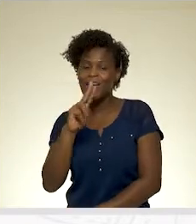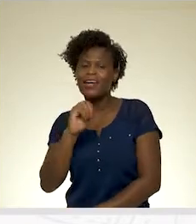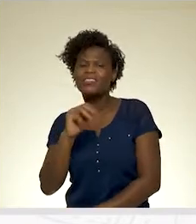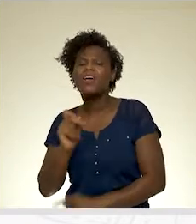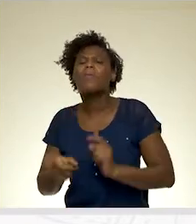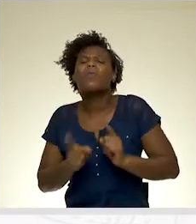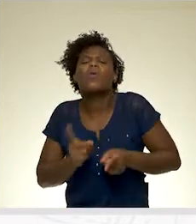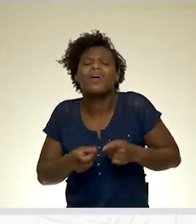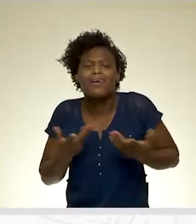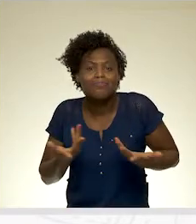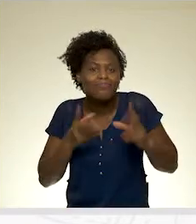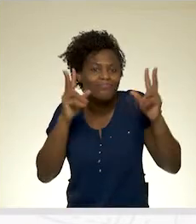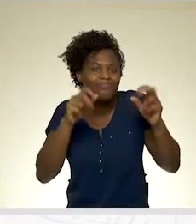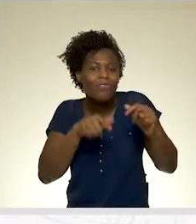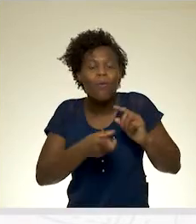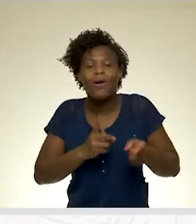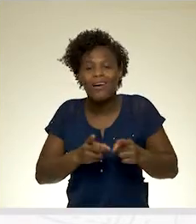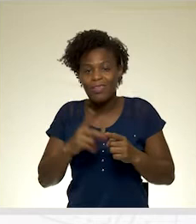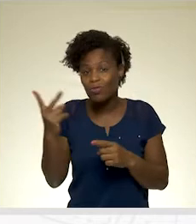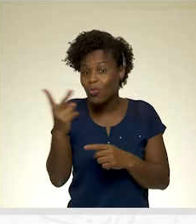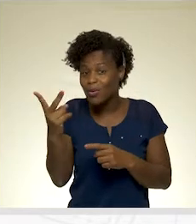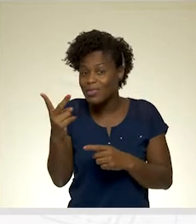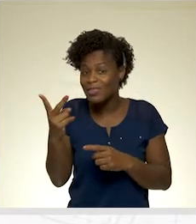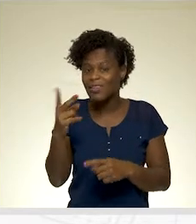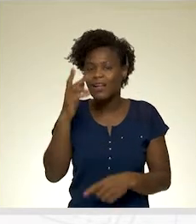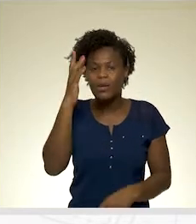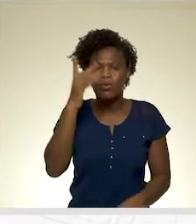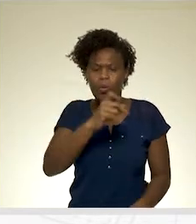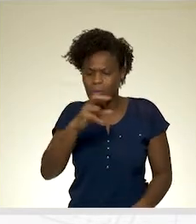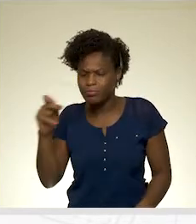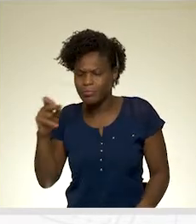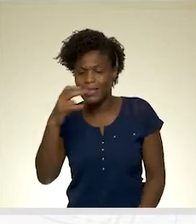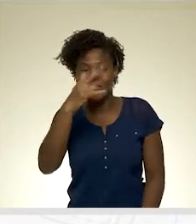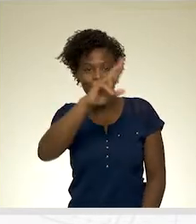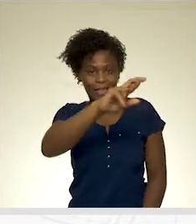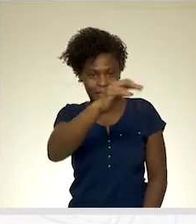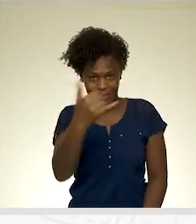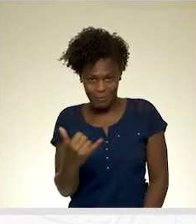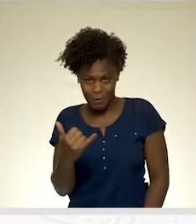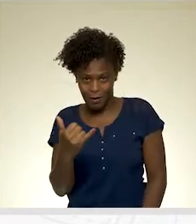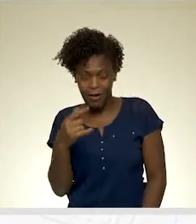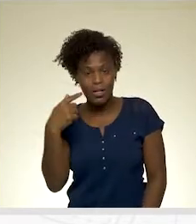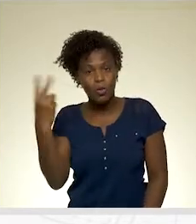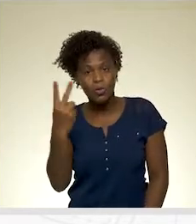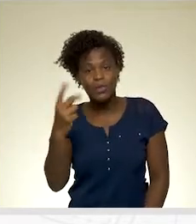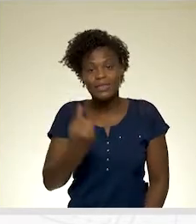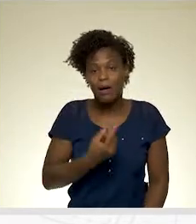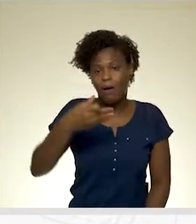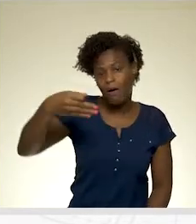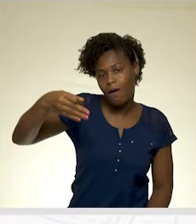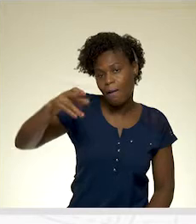Proporcionalidade inversa. Duas variáveis, x e y, são inversamente